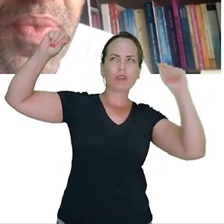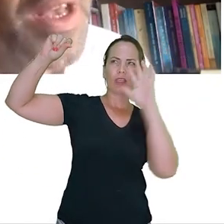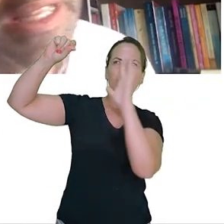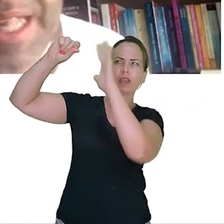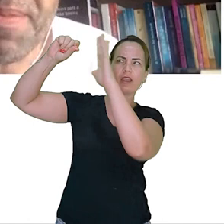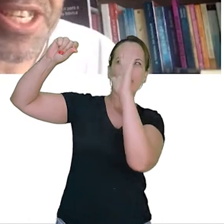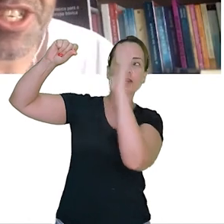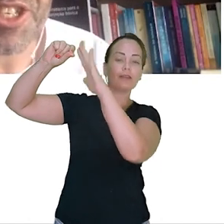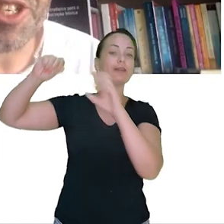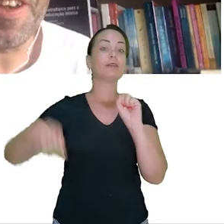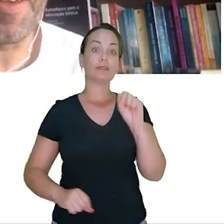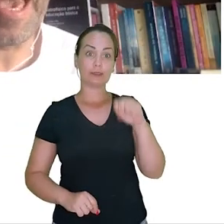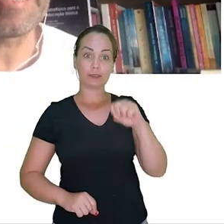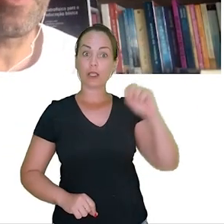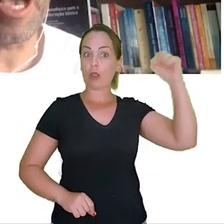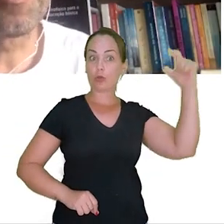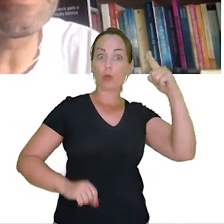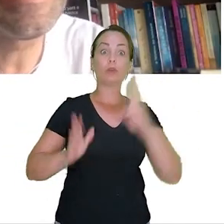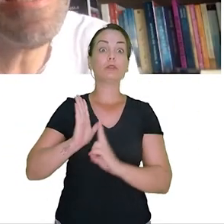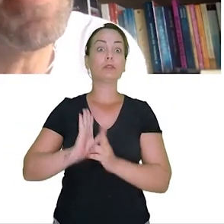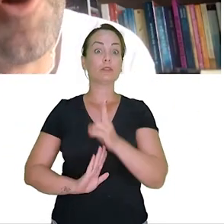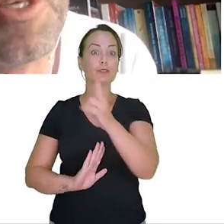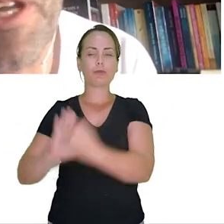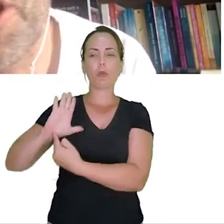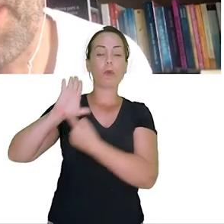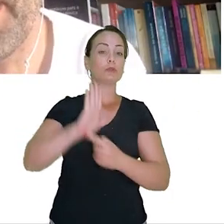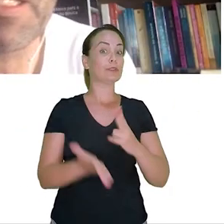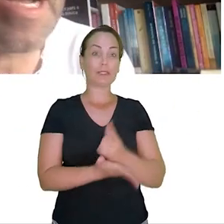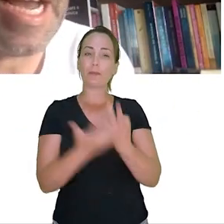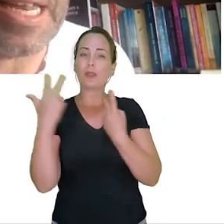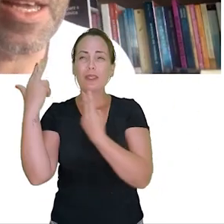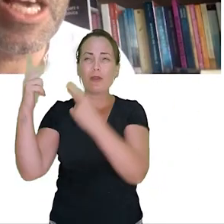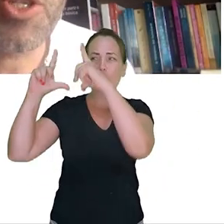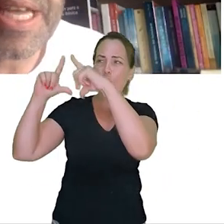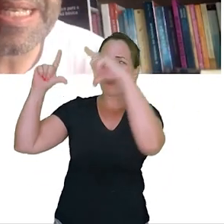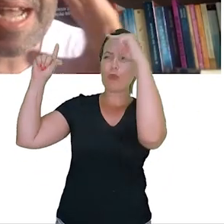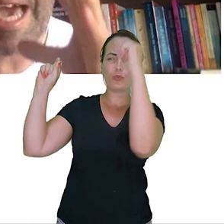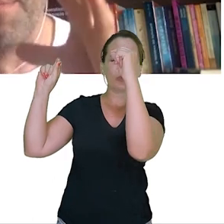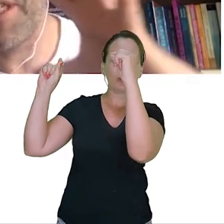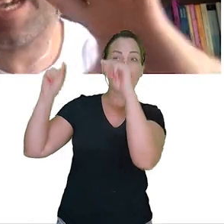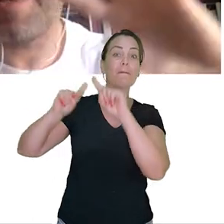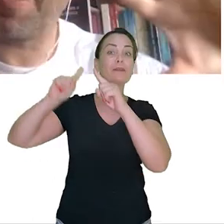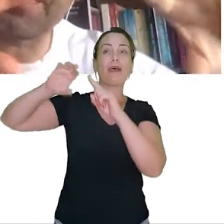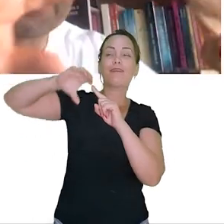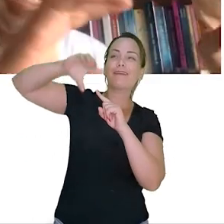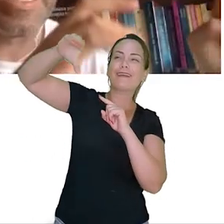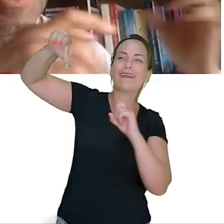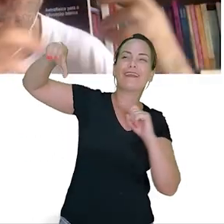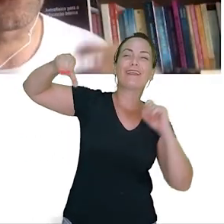isso? Exatamente, a gente vai ver essa Lua. A Lua sempre mostra para a gente a mesma cara. Só que essa cara, à medida que ela